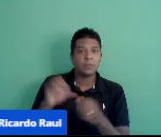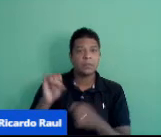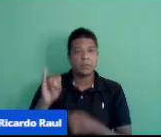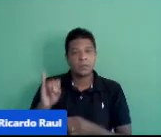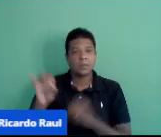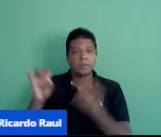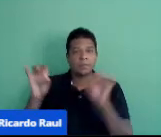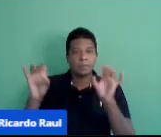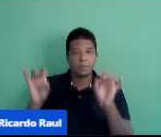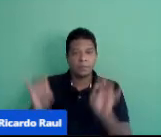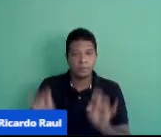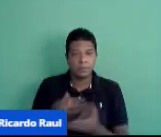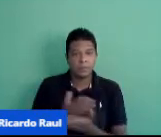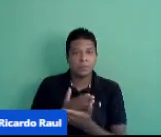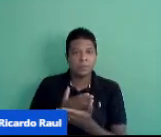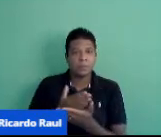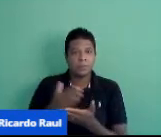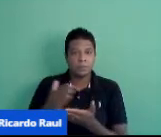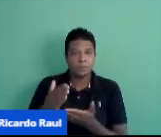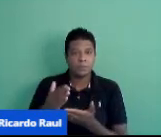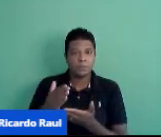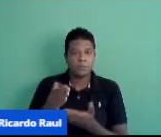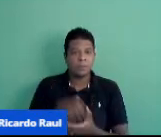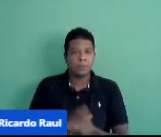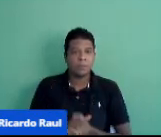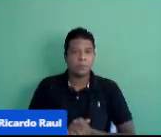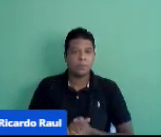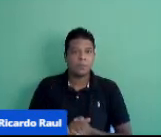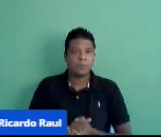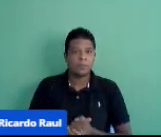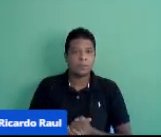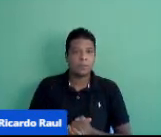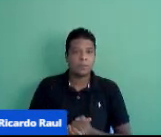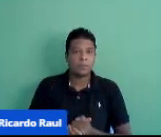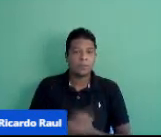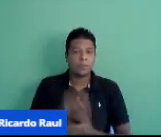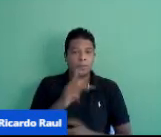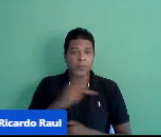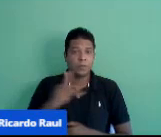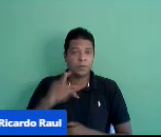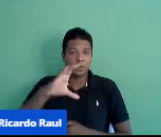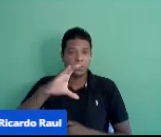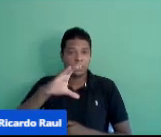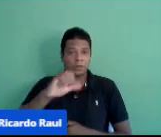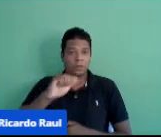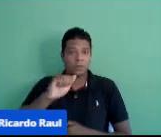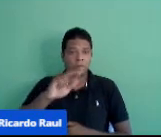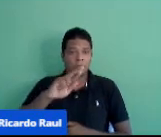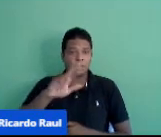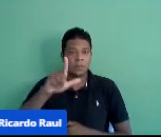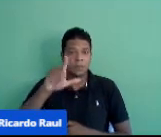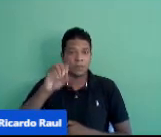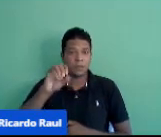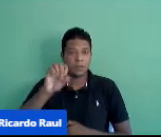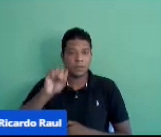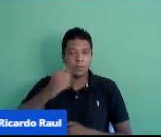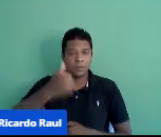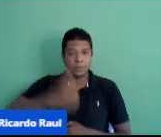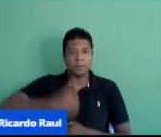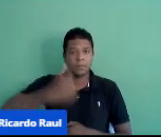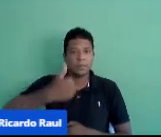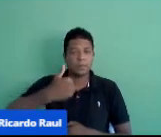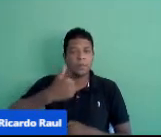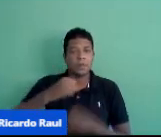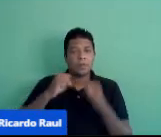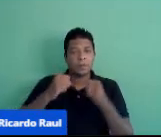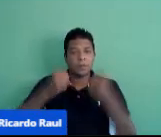acho que a gente pode começar, pode ser pela ordem alfabética mesmo, eu vou sempre chamar o Carlos primeiro, mas fique à vontade, tá? Se você quiser falar primeiro, você pode falar